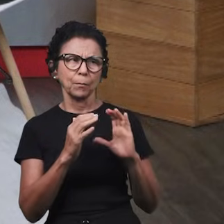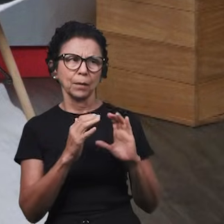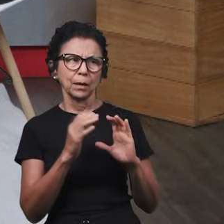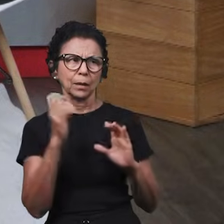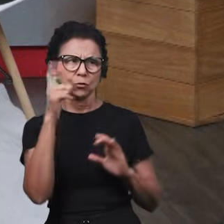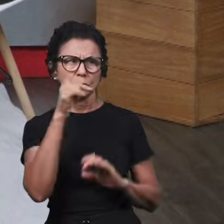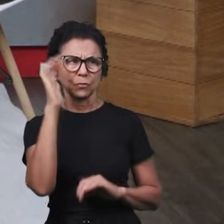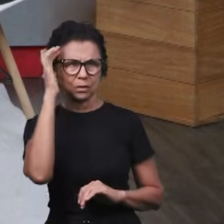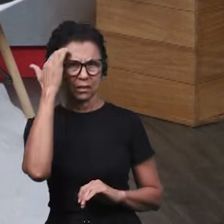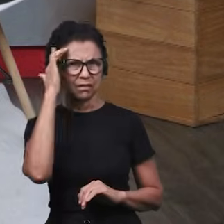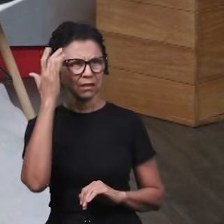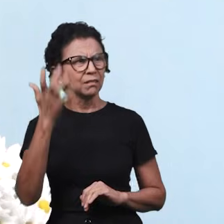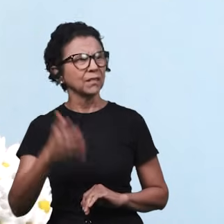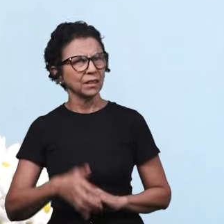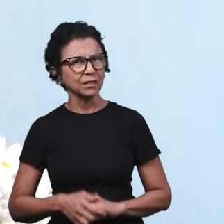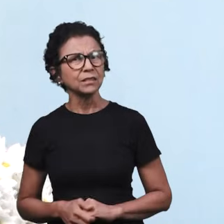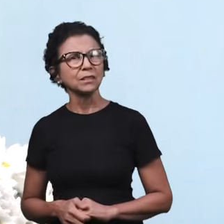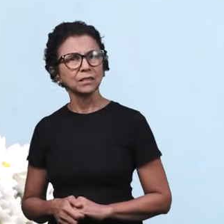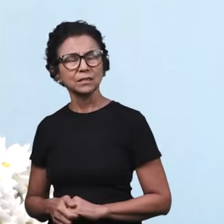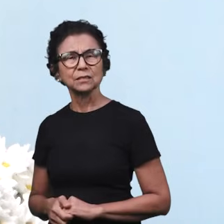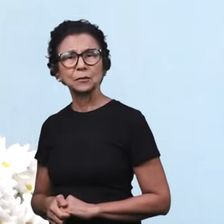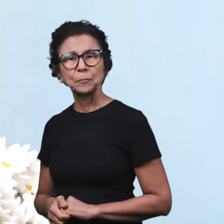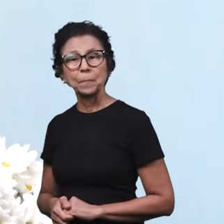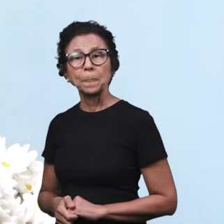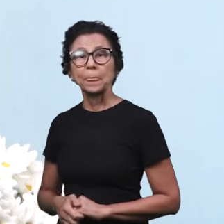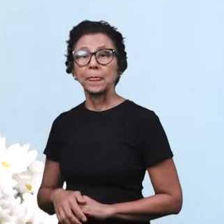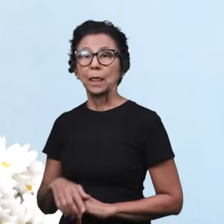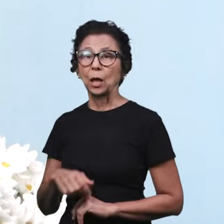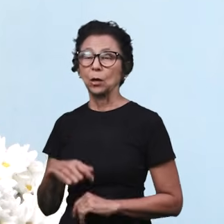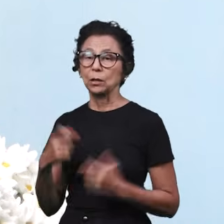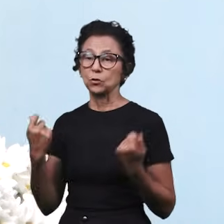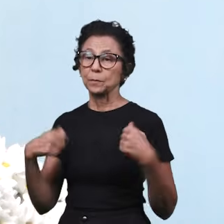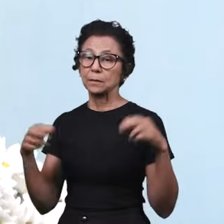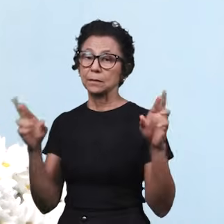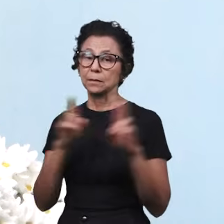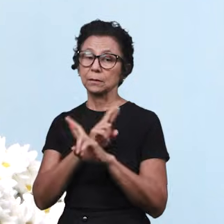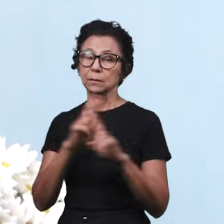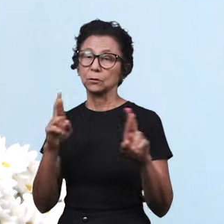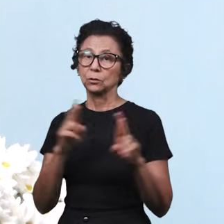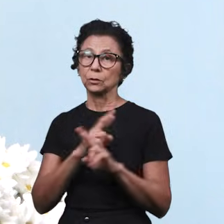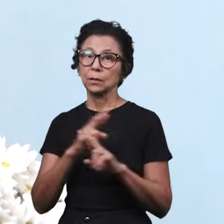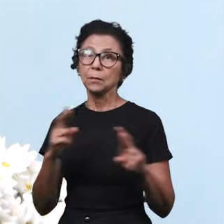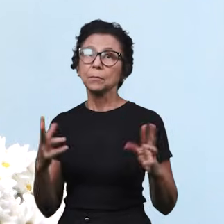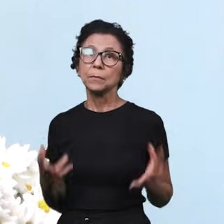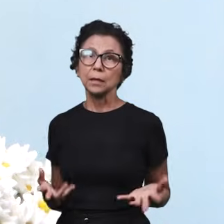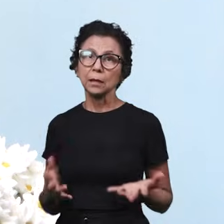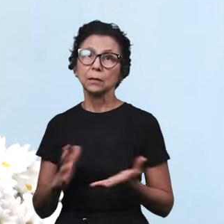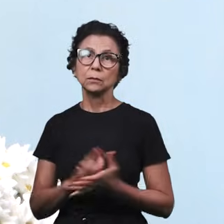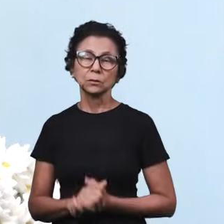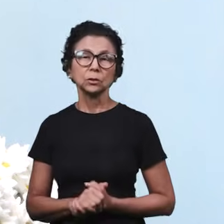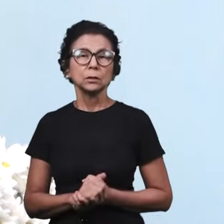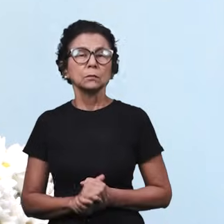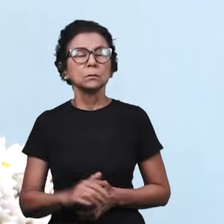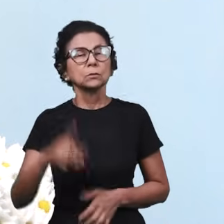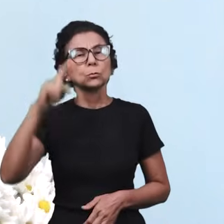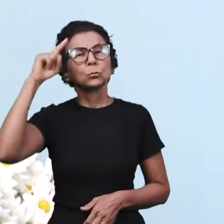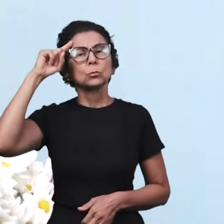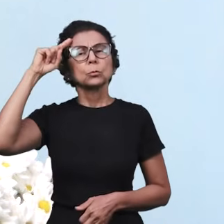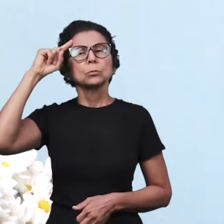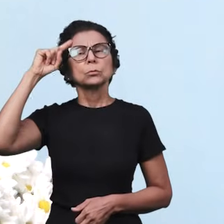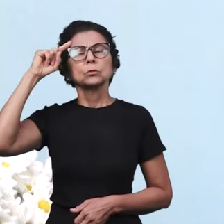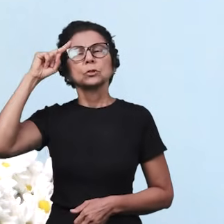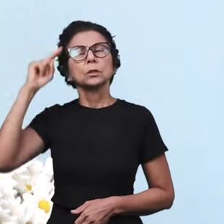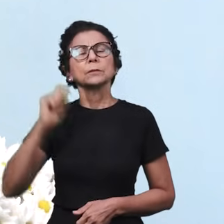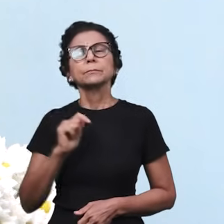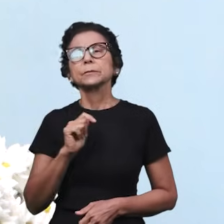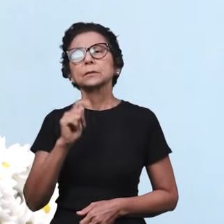vivendo com o surdo. Nós já tivemos essa experiência de viver com o surdo todo dia. Irmãos, é